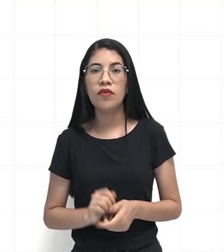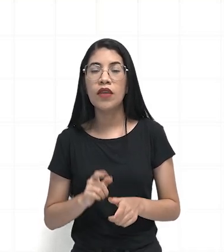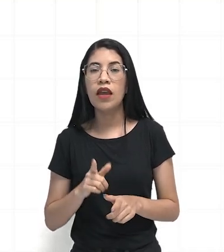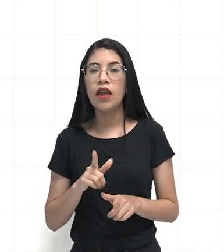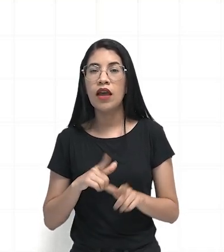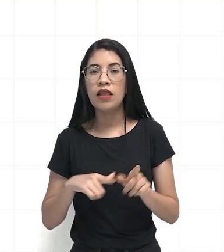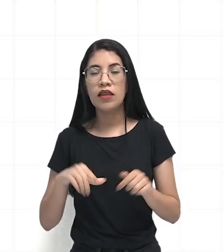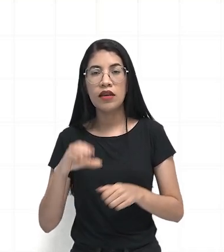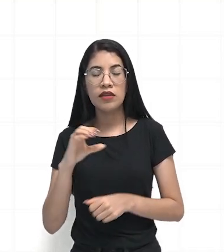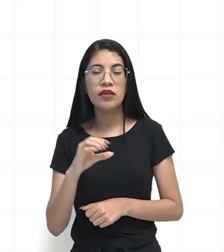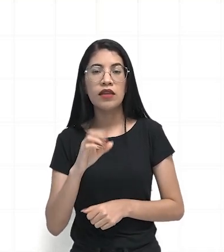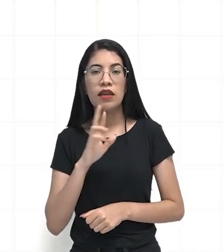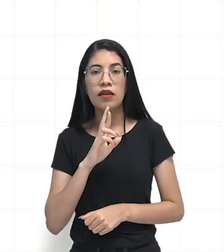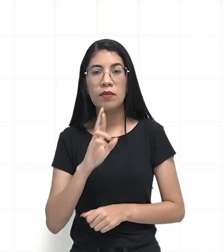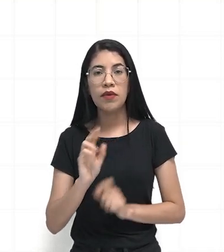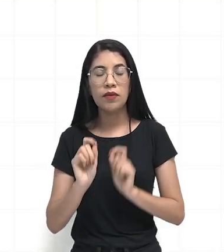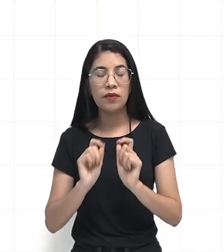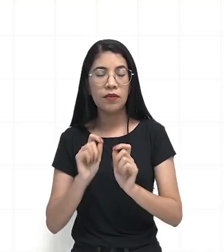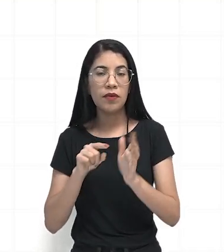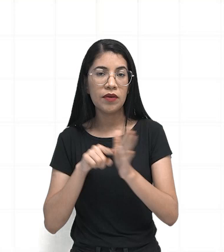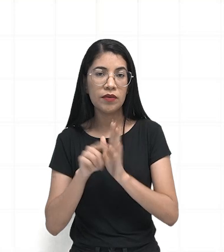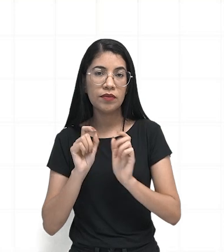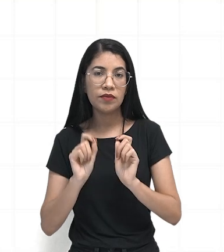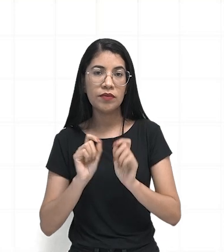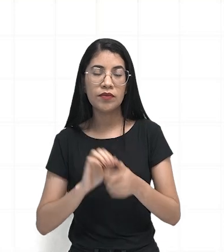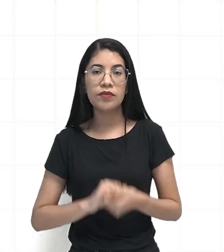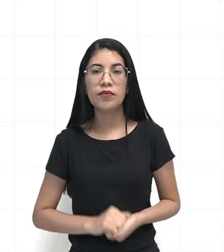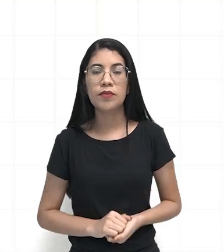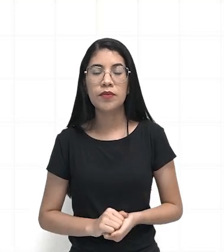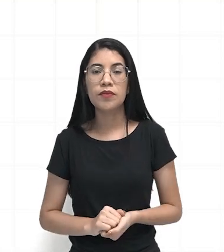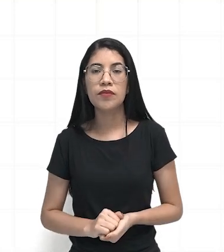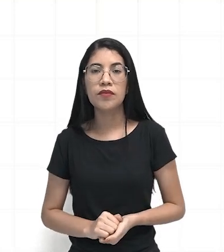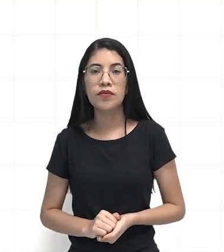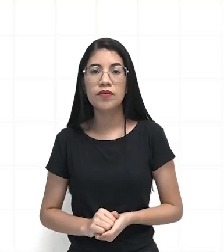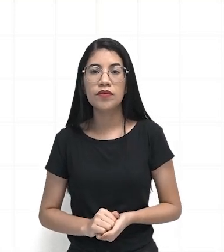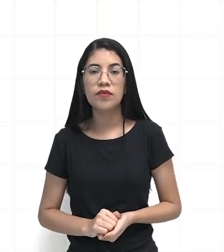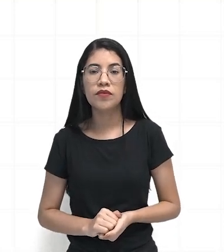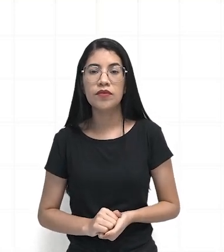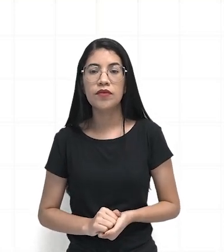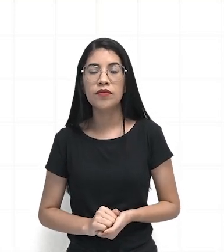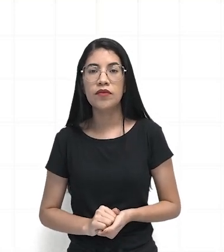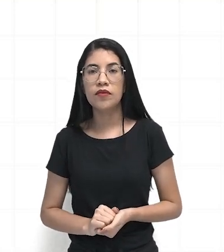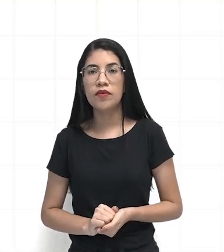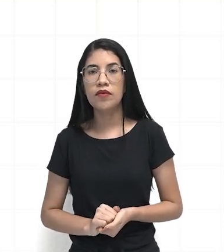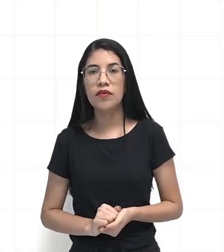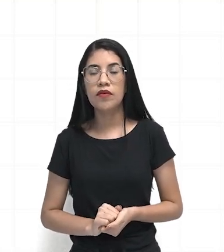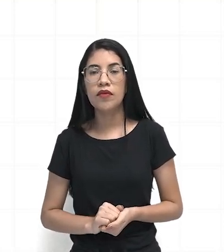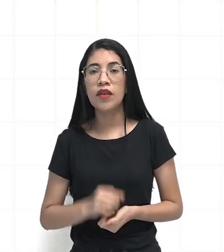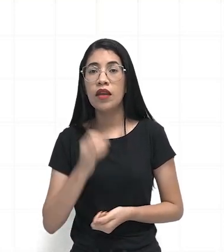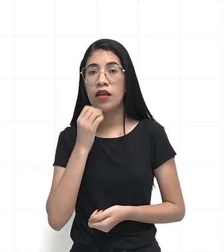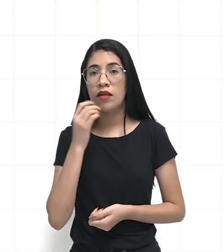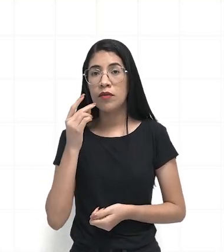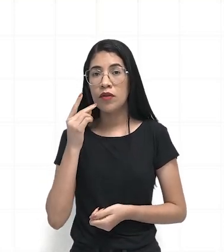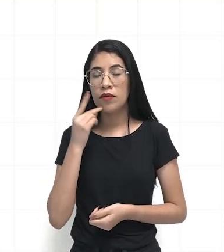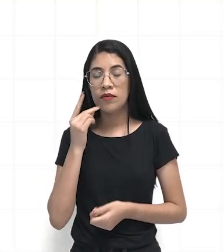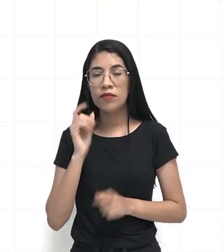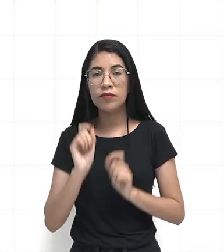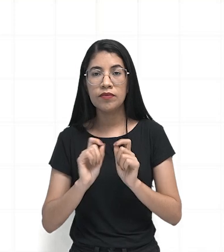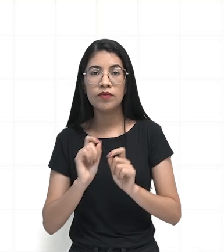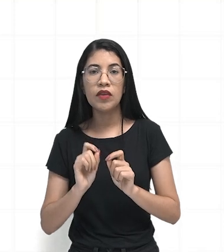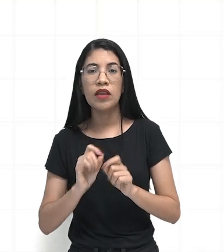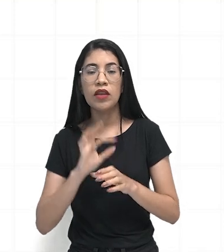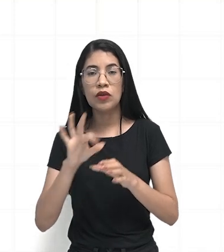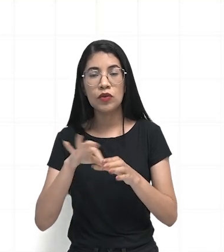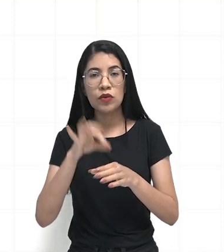uma pergunta aqui para vocês. A pergunta da letra C. Diz assim: qual é a probabilidade de